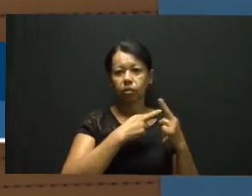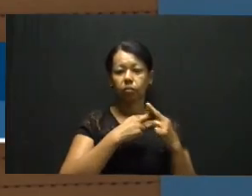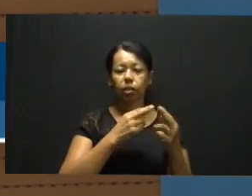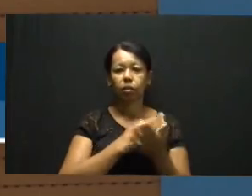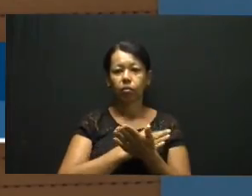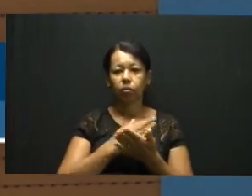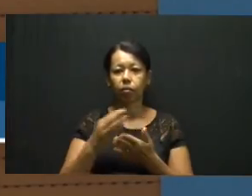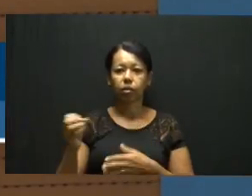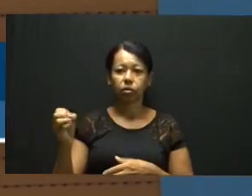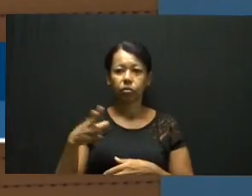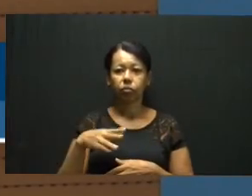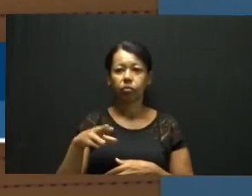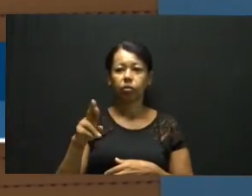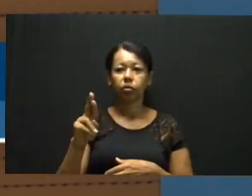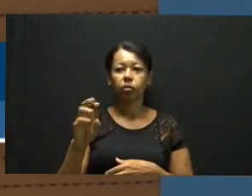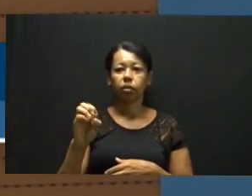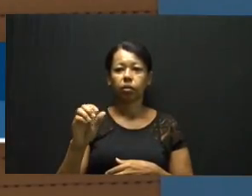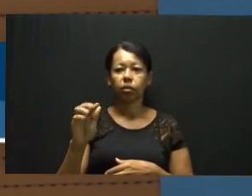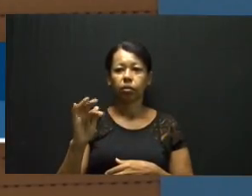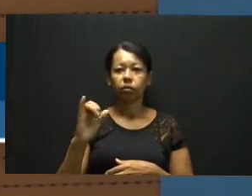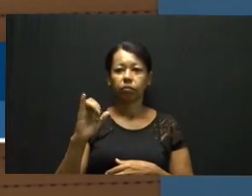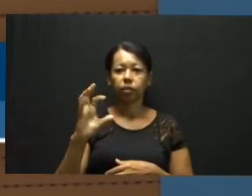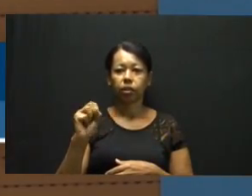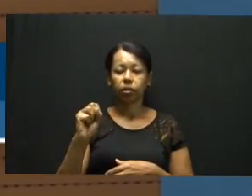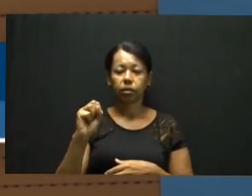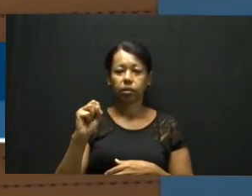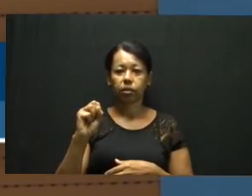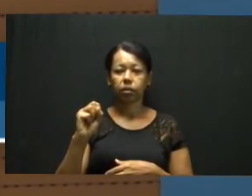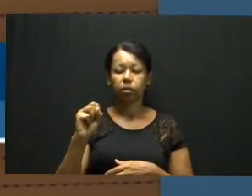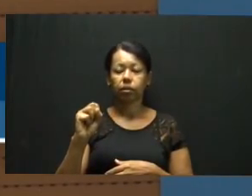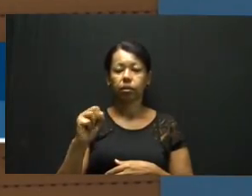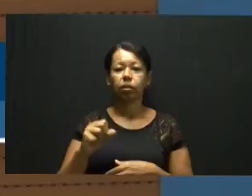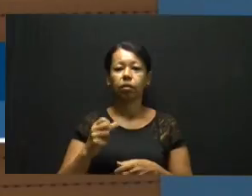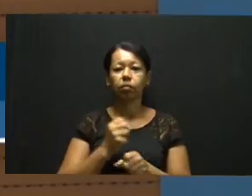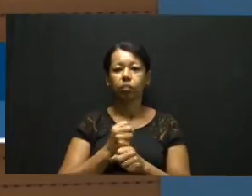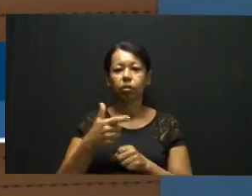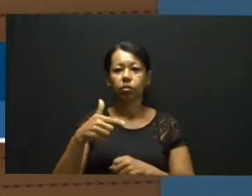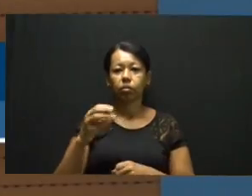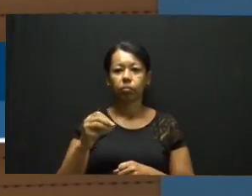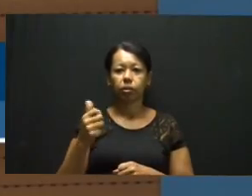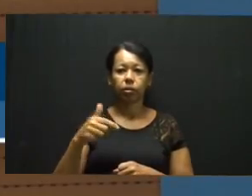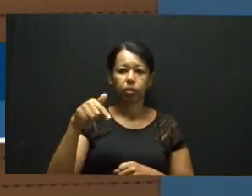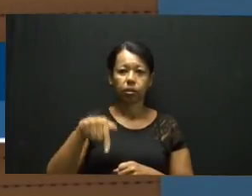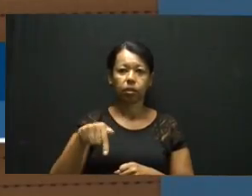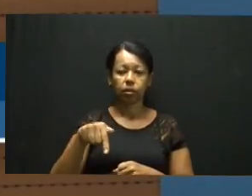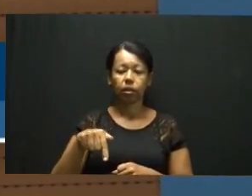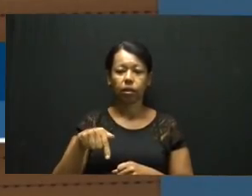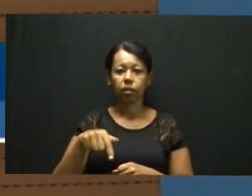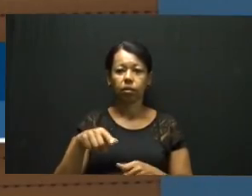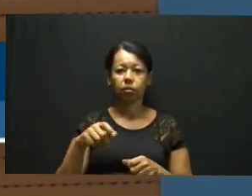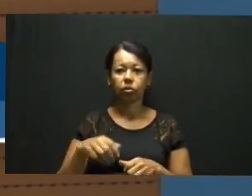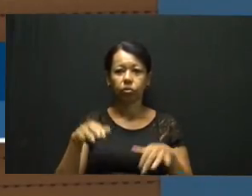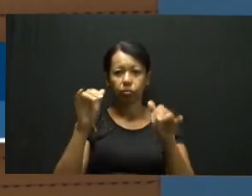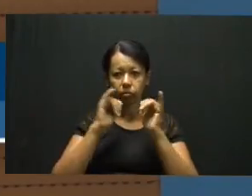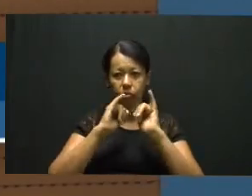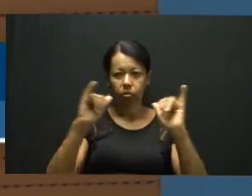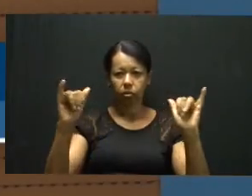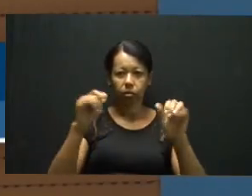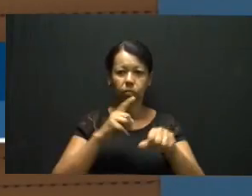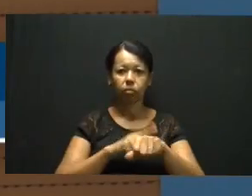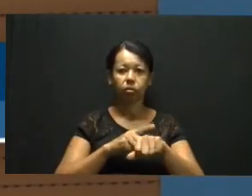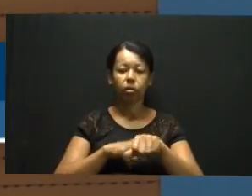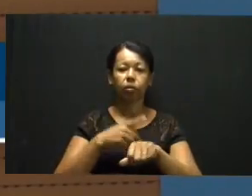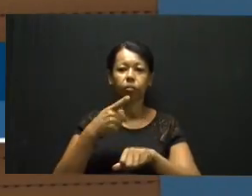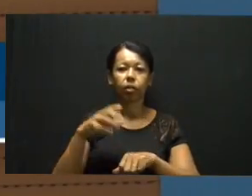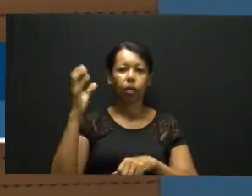imediato o REFIS, Programa de Recuperação Fiscal 2017, e que ceda ampla publicidade quanto ao período